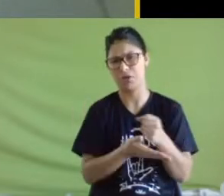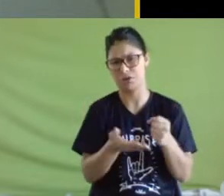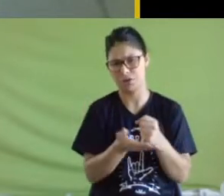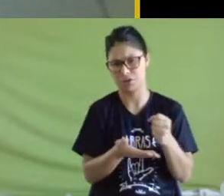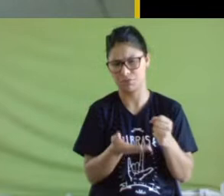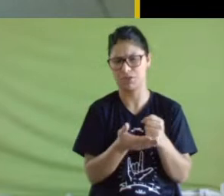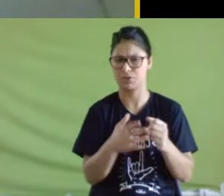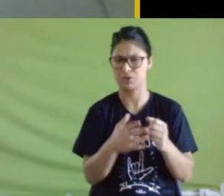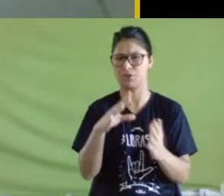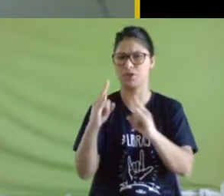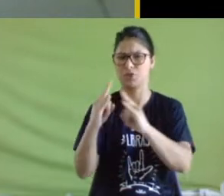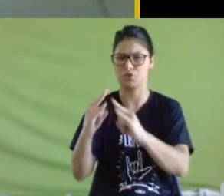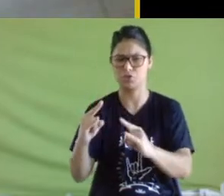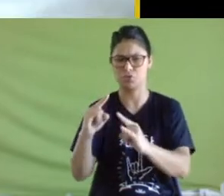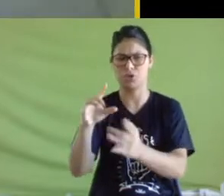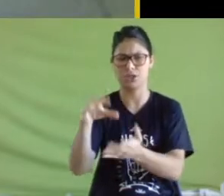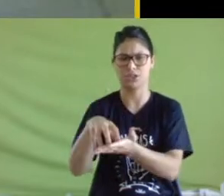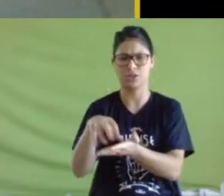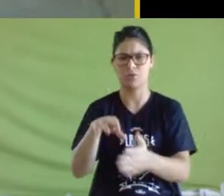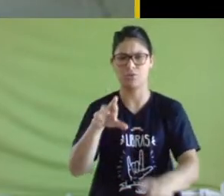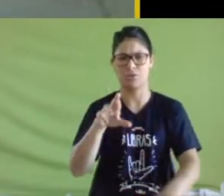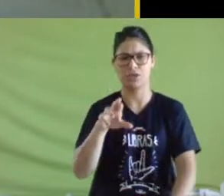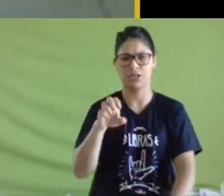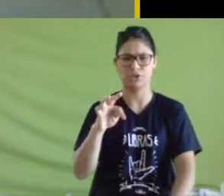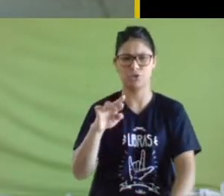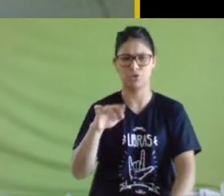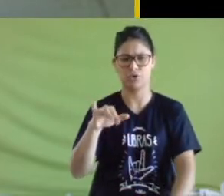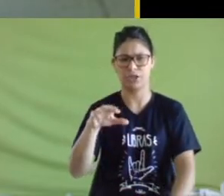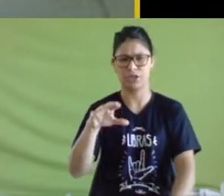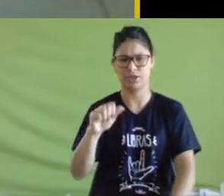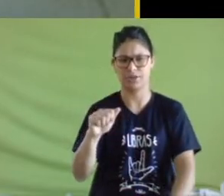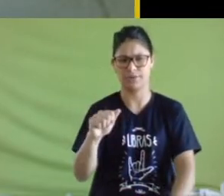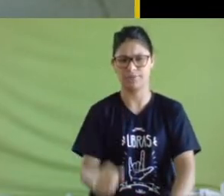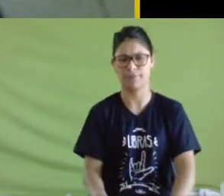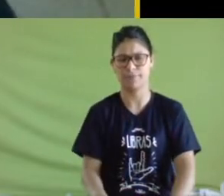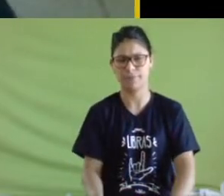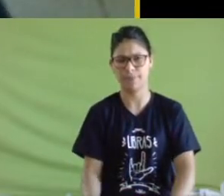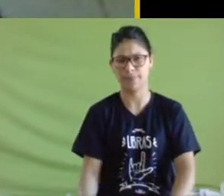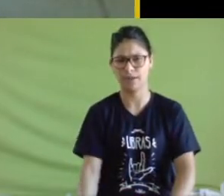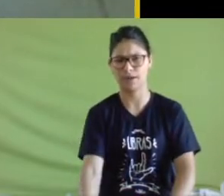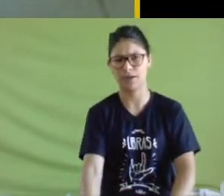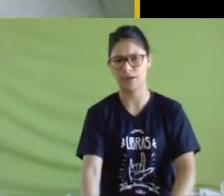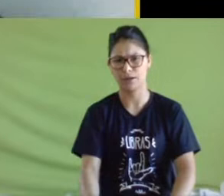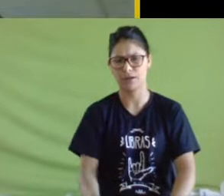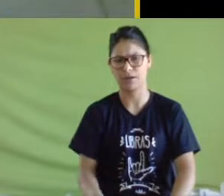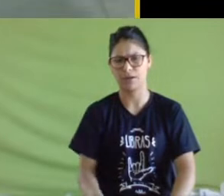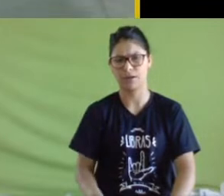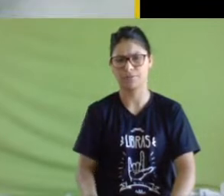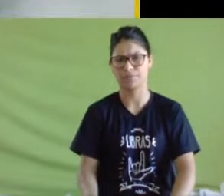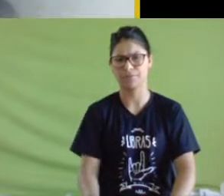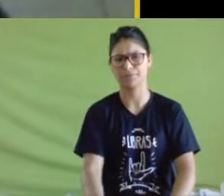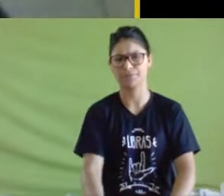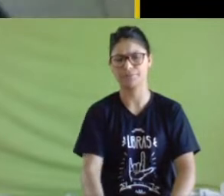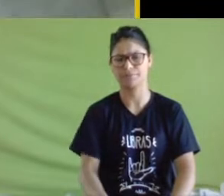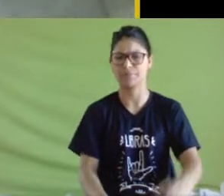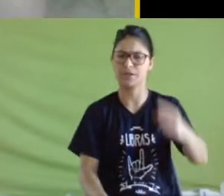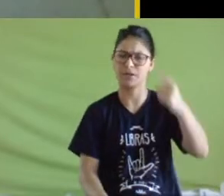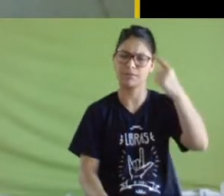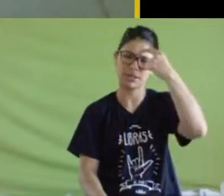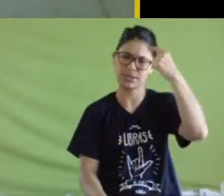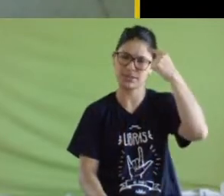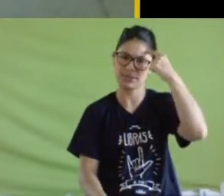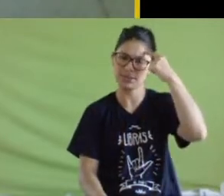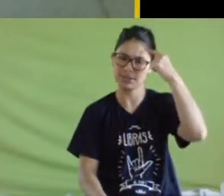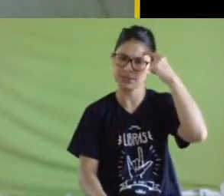retórica. E, além disso, como você mencionou no final, pensando na inventada, eu sempre